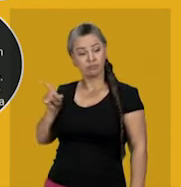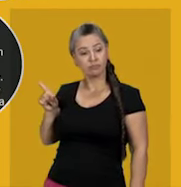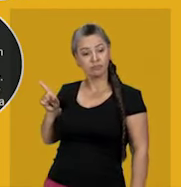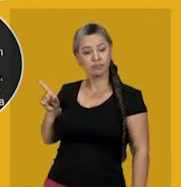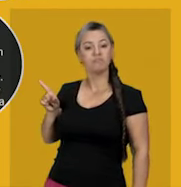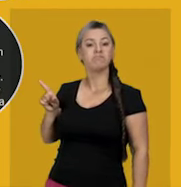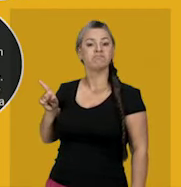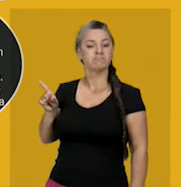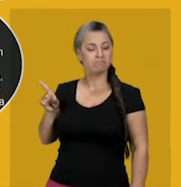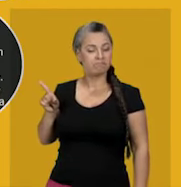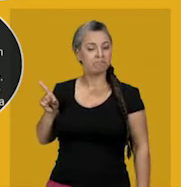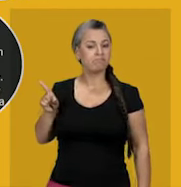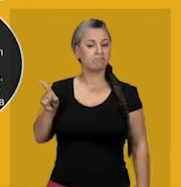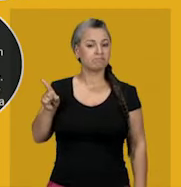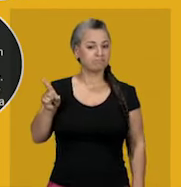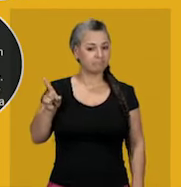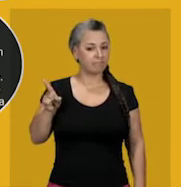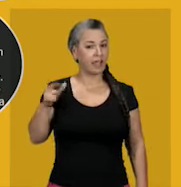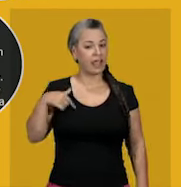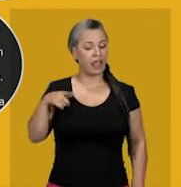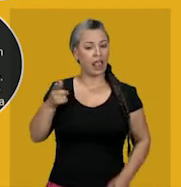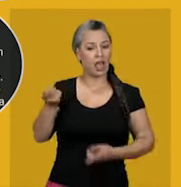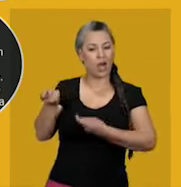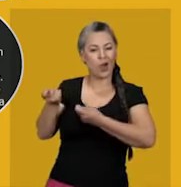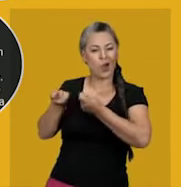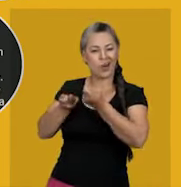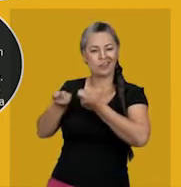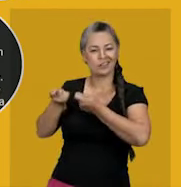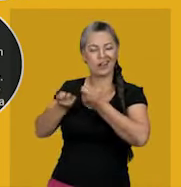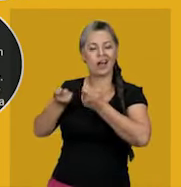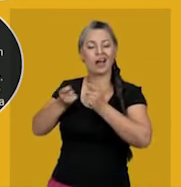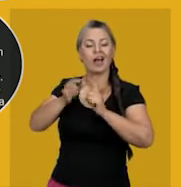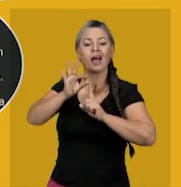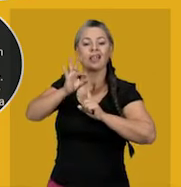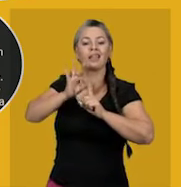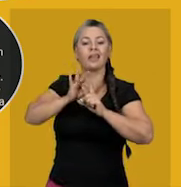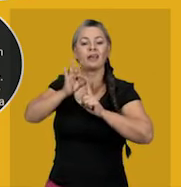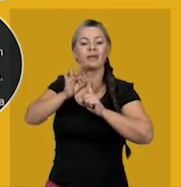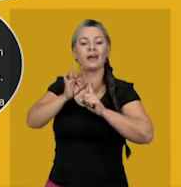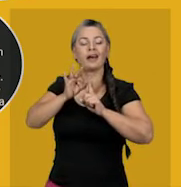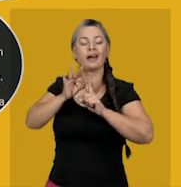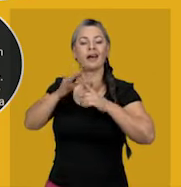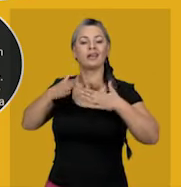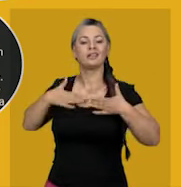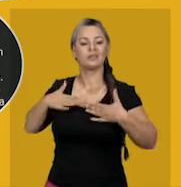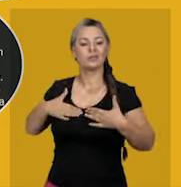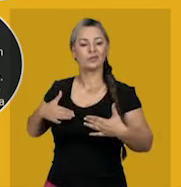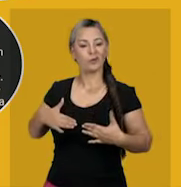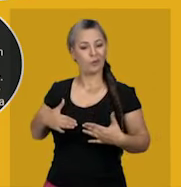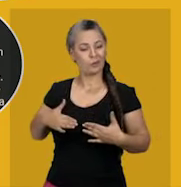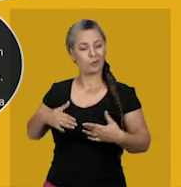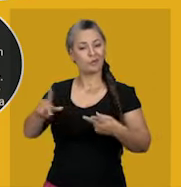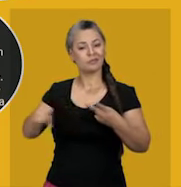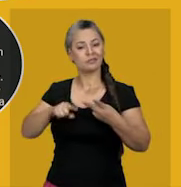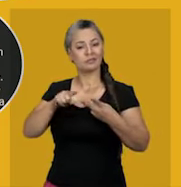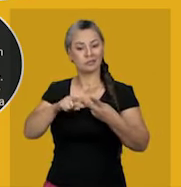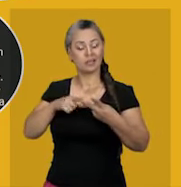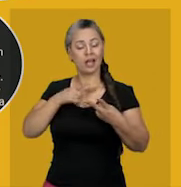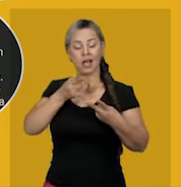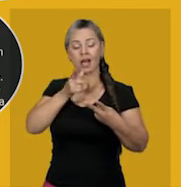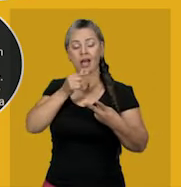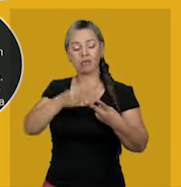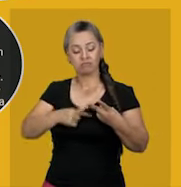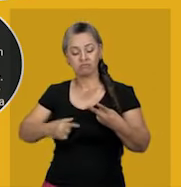entre outras funções, ele vai controlar a temperatura do corpo, a digestão, a sede,